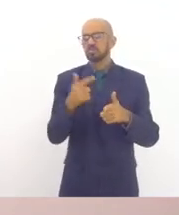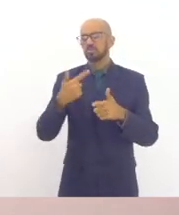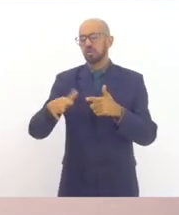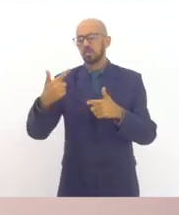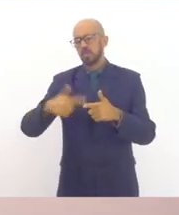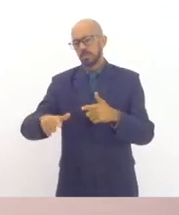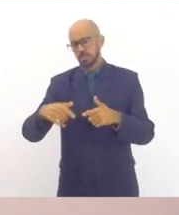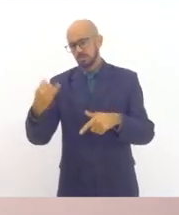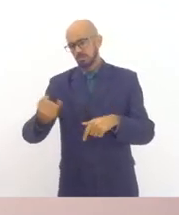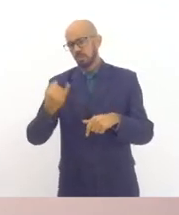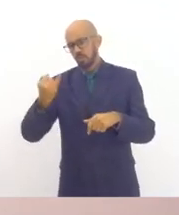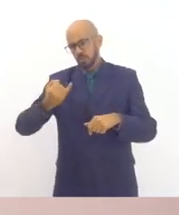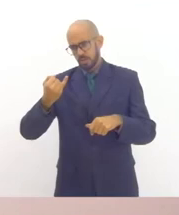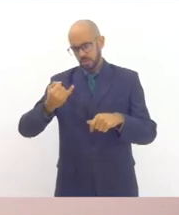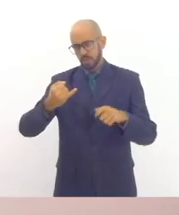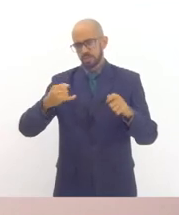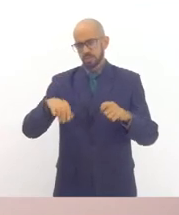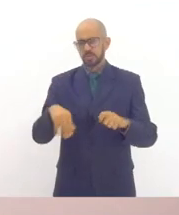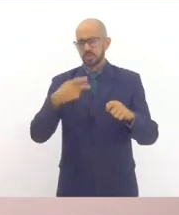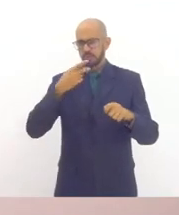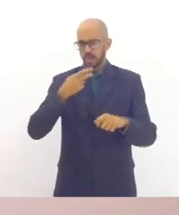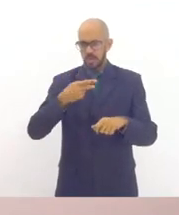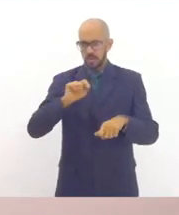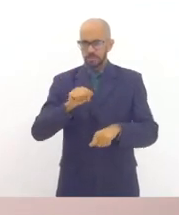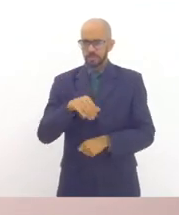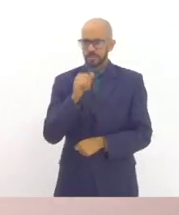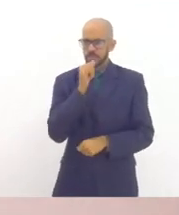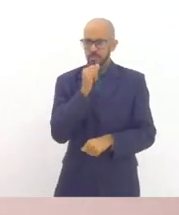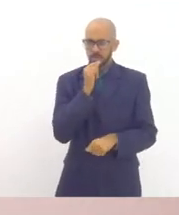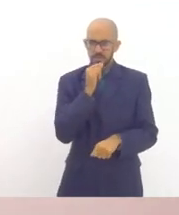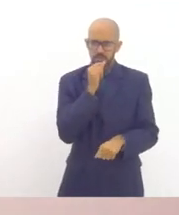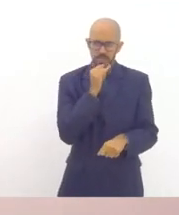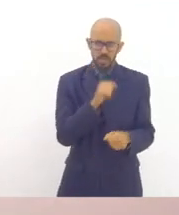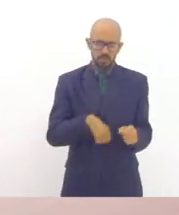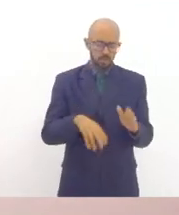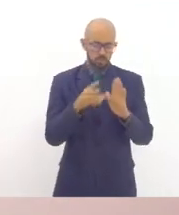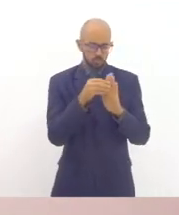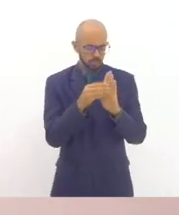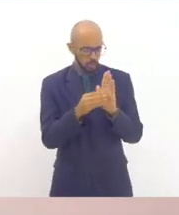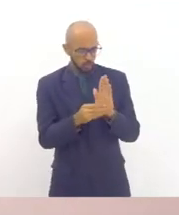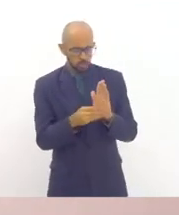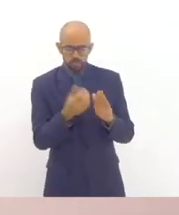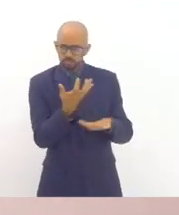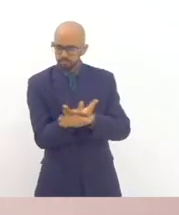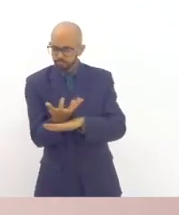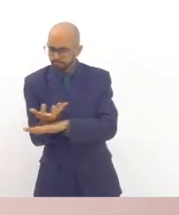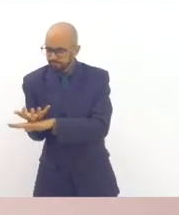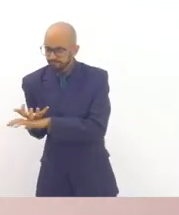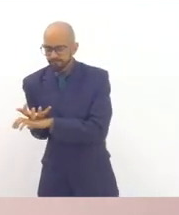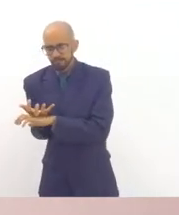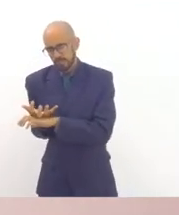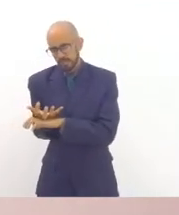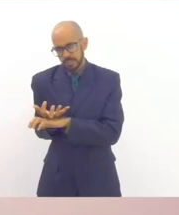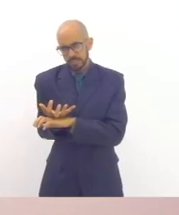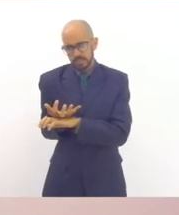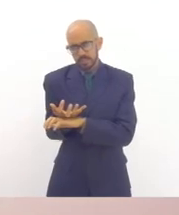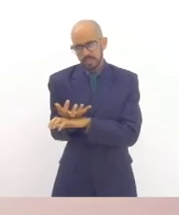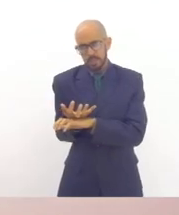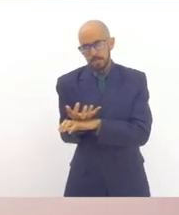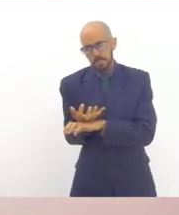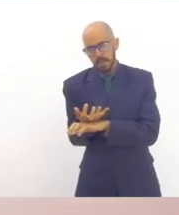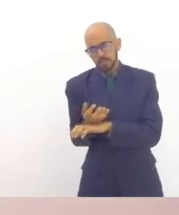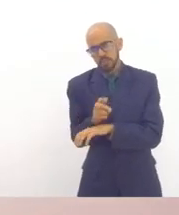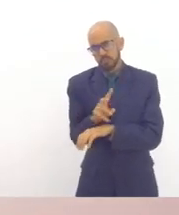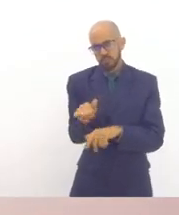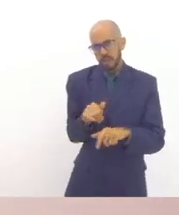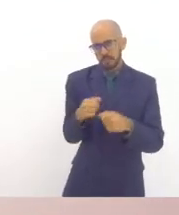são importantes de serem abordadas, como a disciplinarização de conteúdos. Em algum momento, me parece que a gente vai ter que